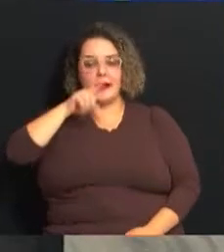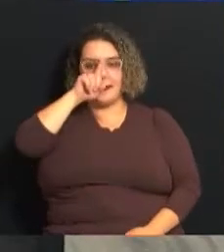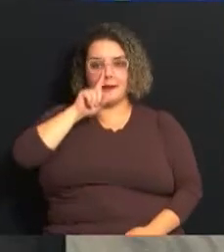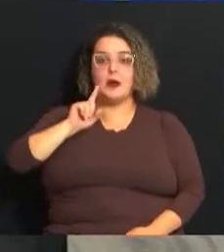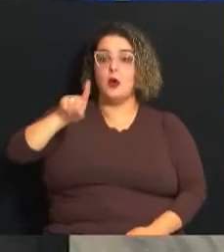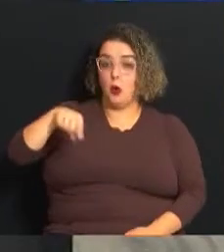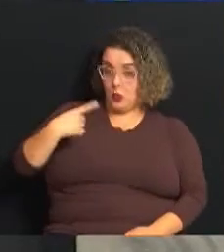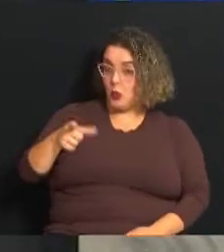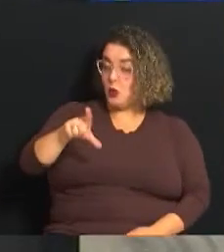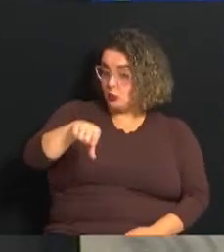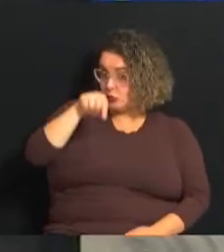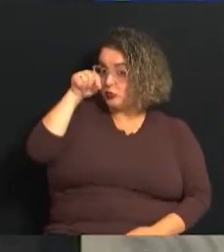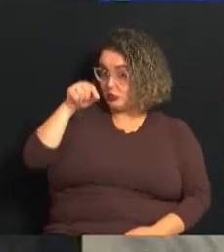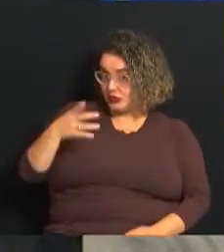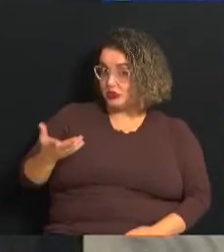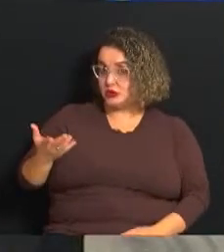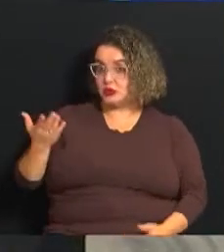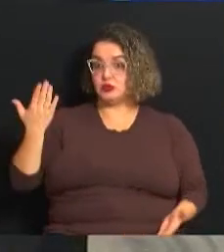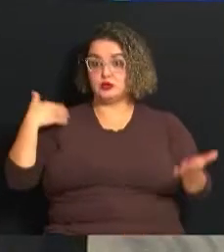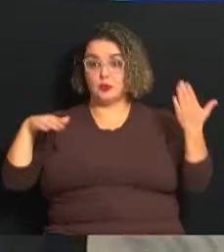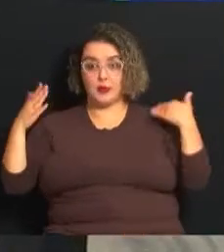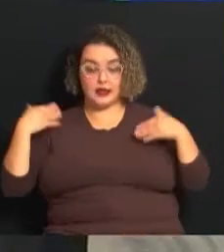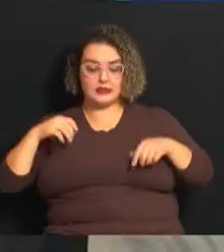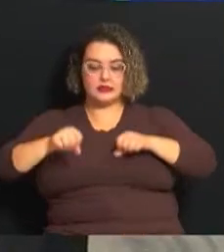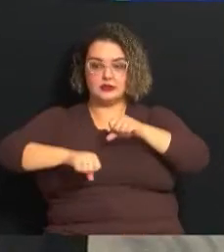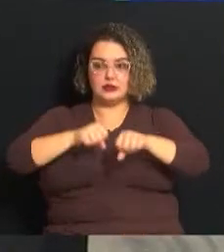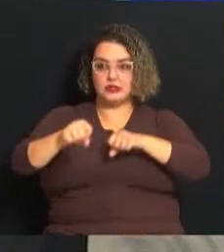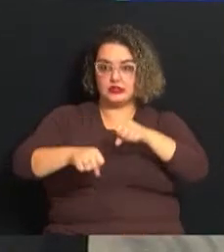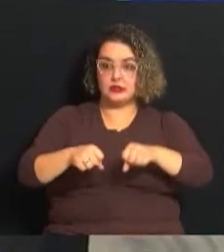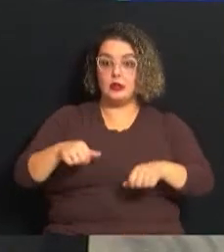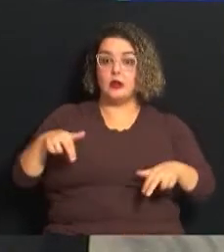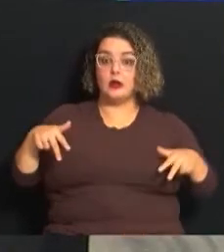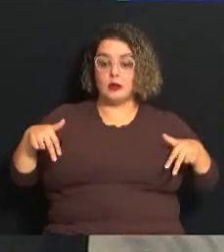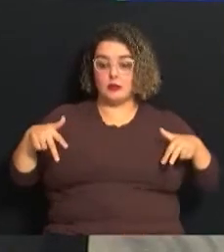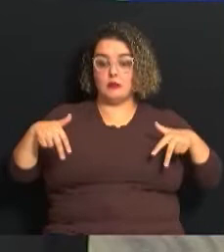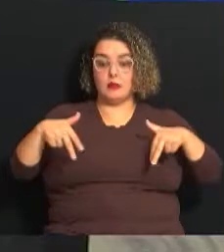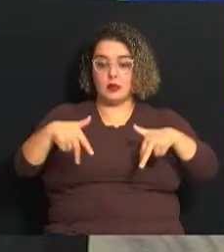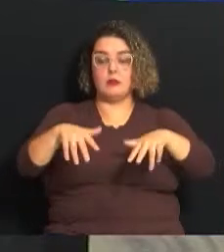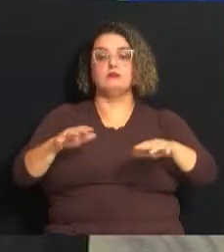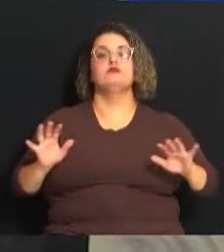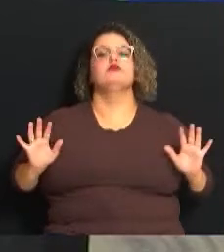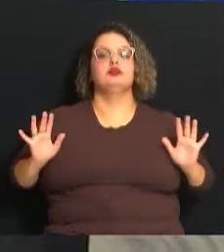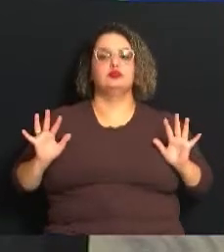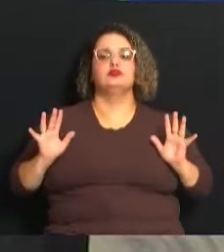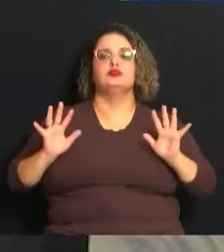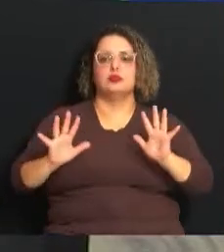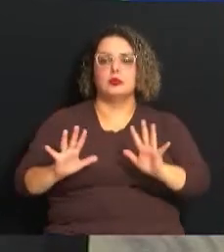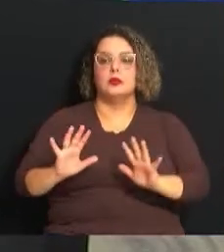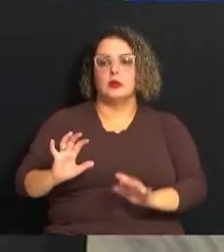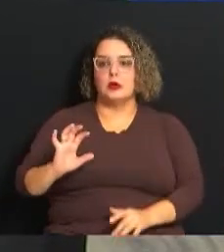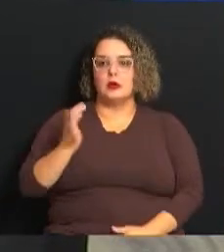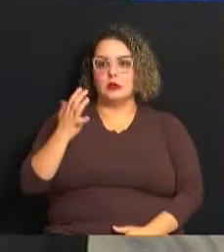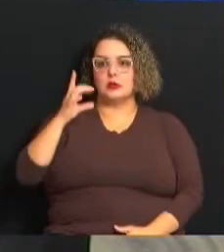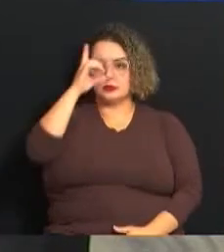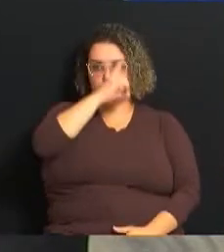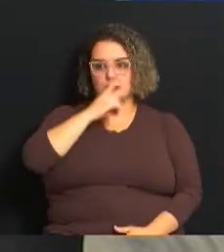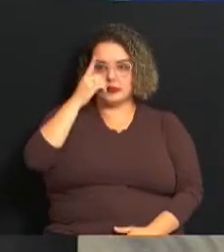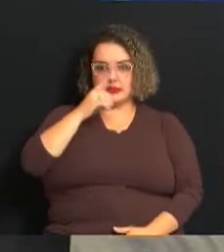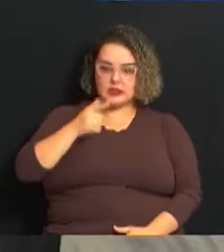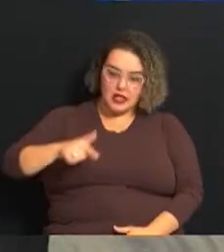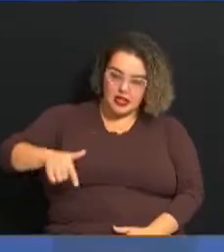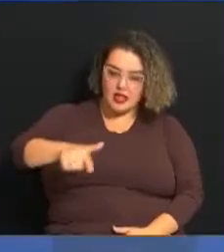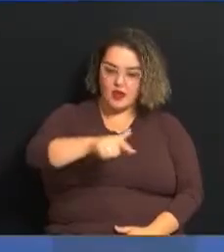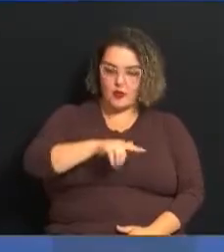além deste passeio ciclístico, é uma caminhada que também acontece no domingo, só que esse na Lagoa do Taquaral.